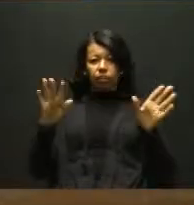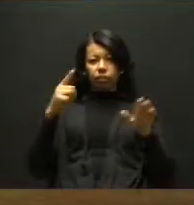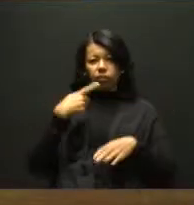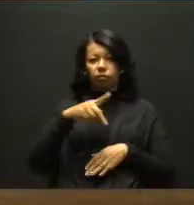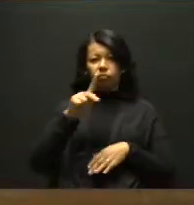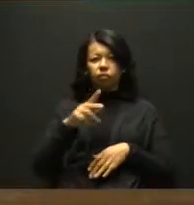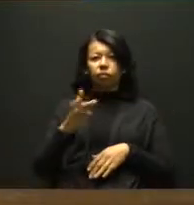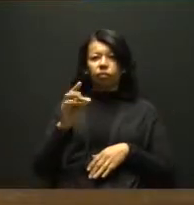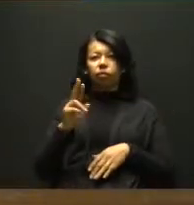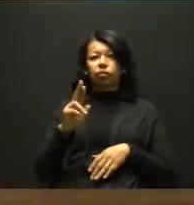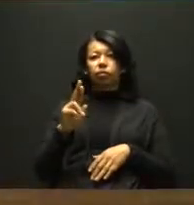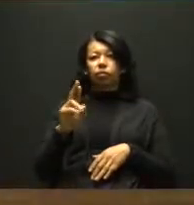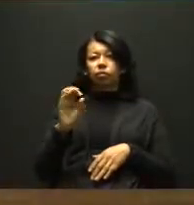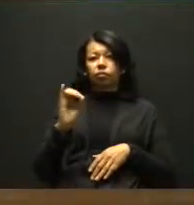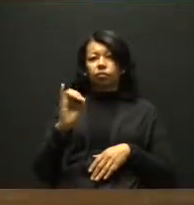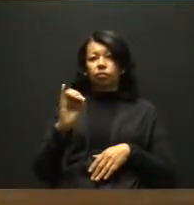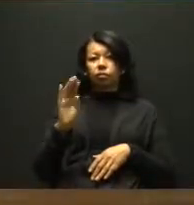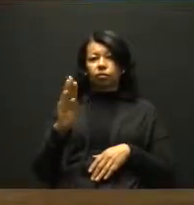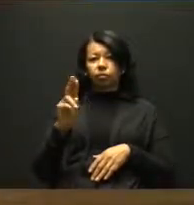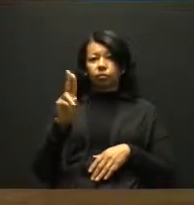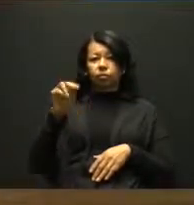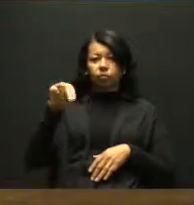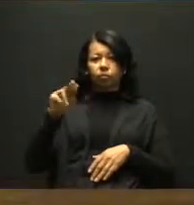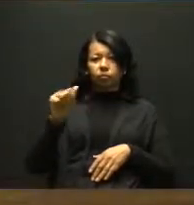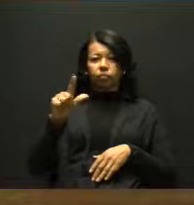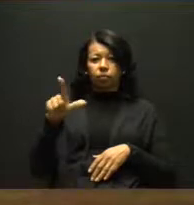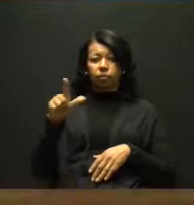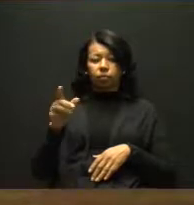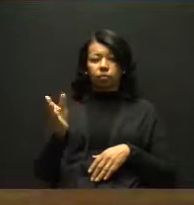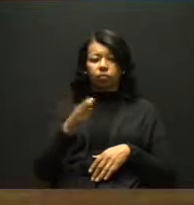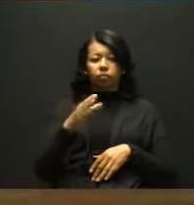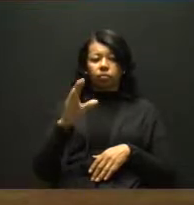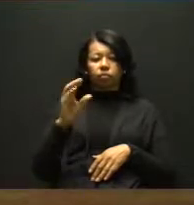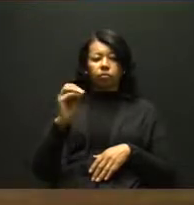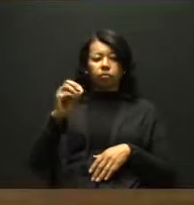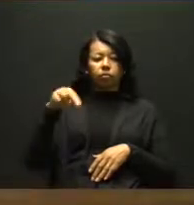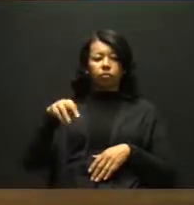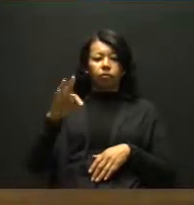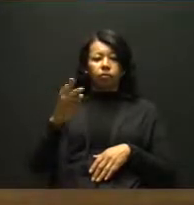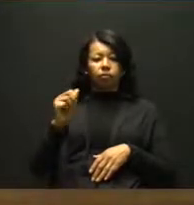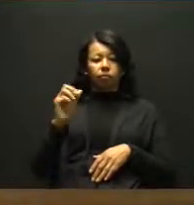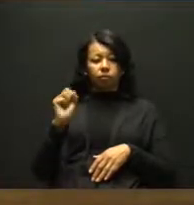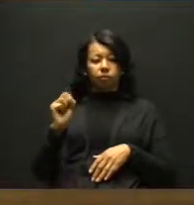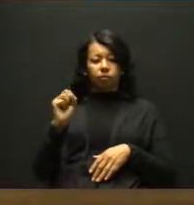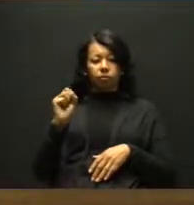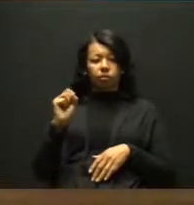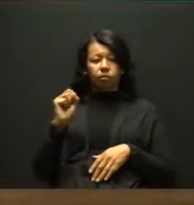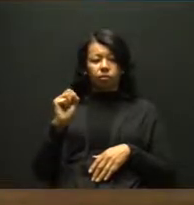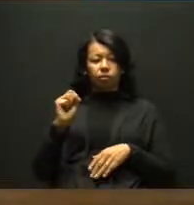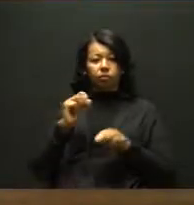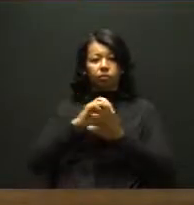isso estamos juntos o tribunal de contas